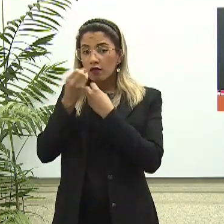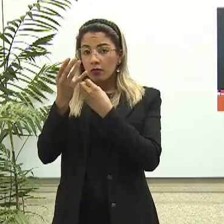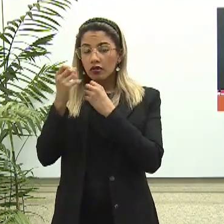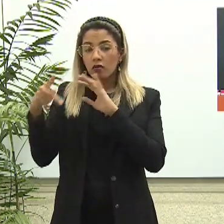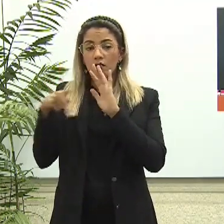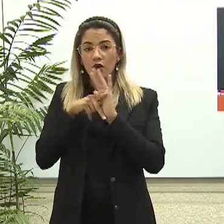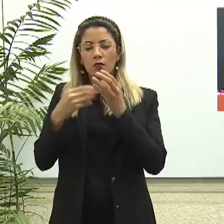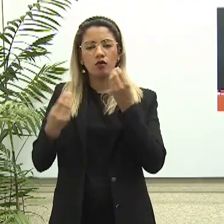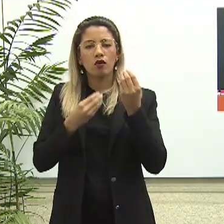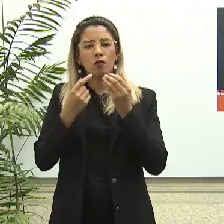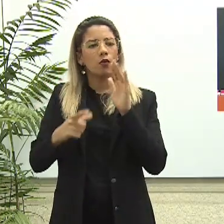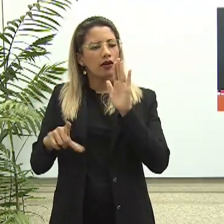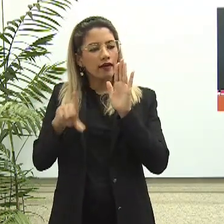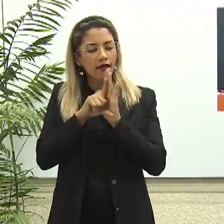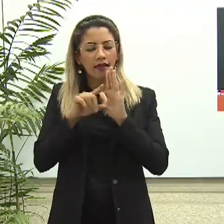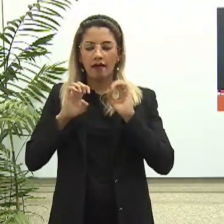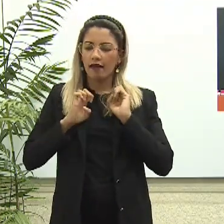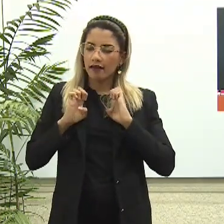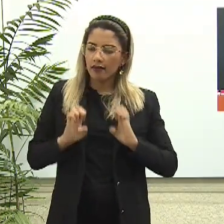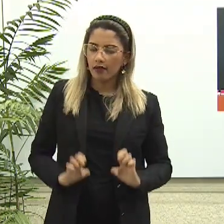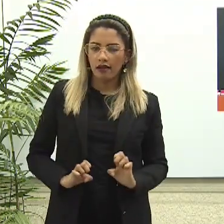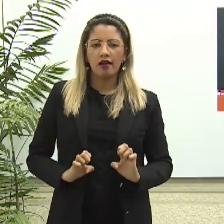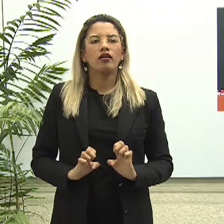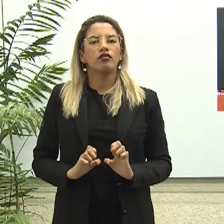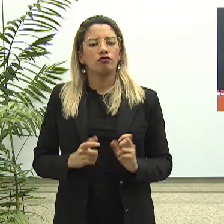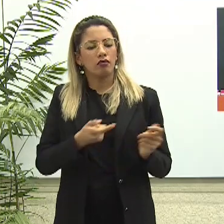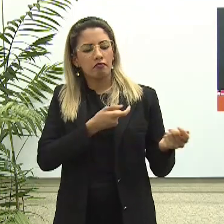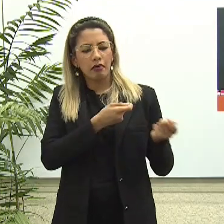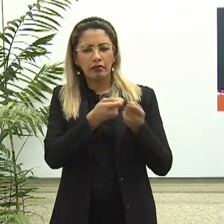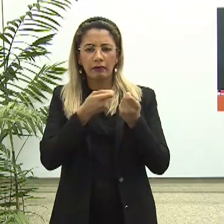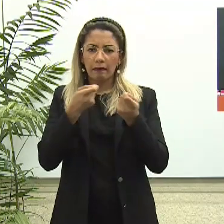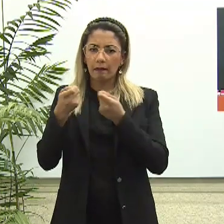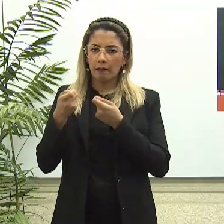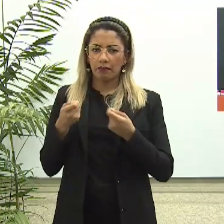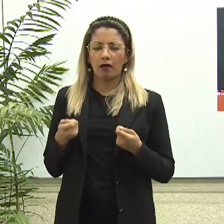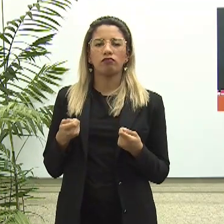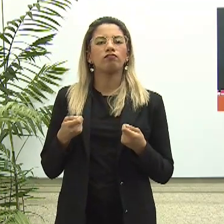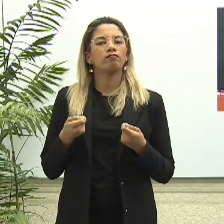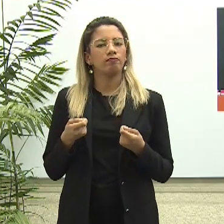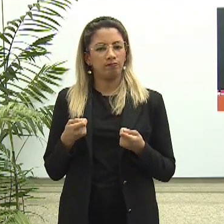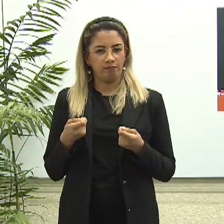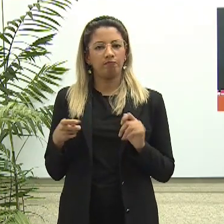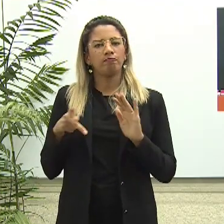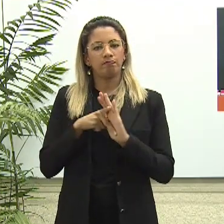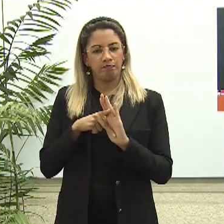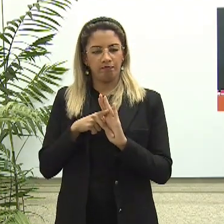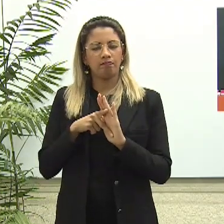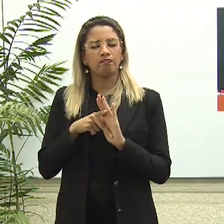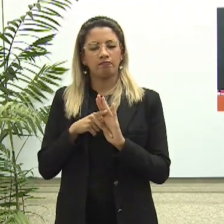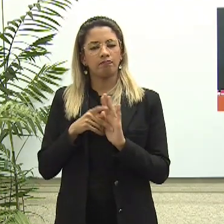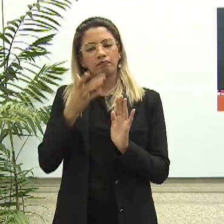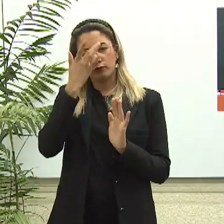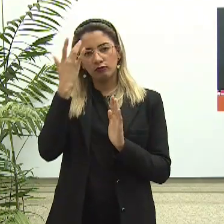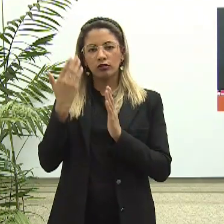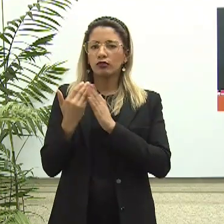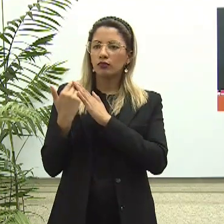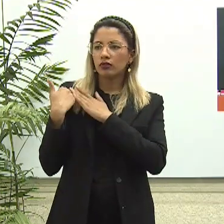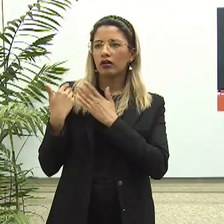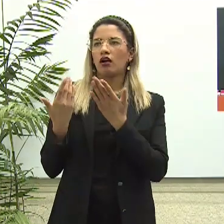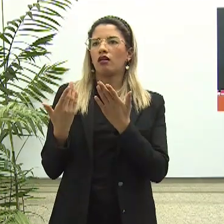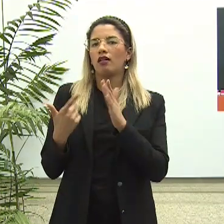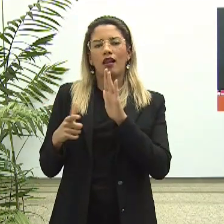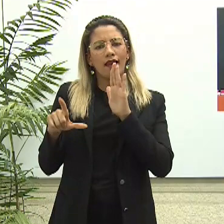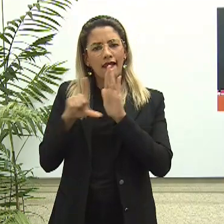legislação controle ético dos nossos eh eh organizadores da nossa lei